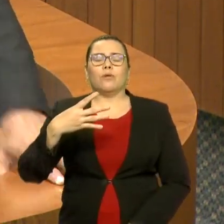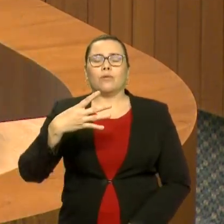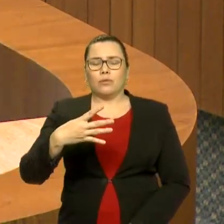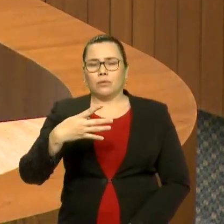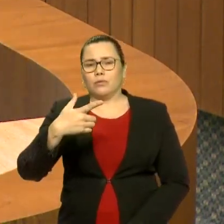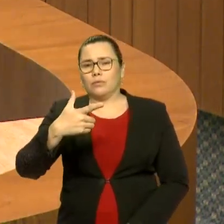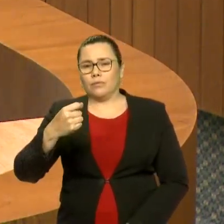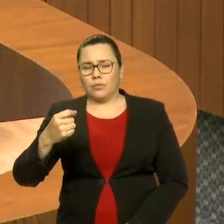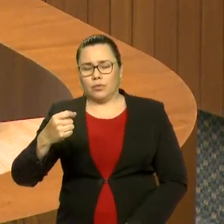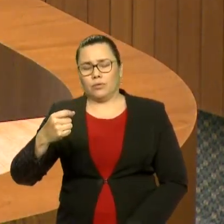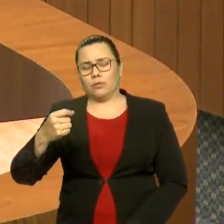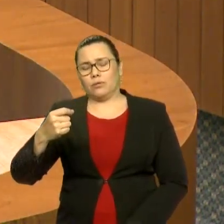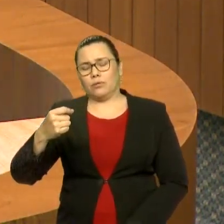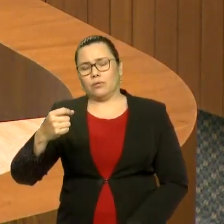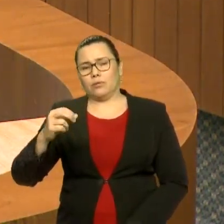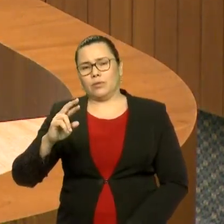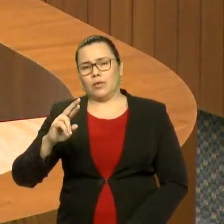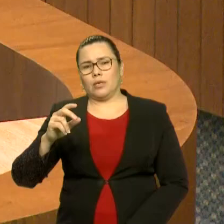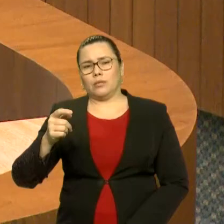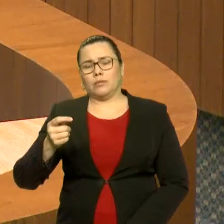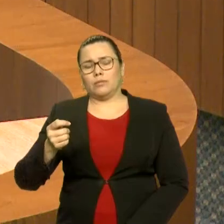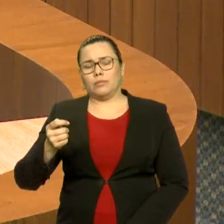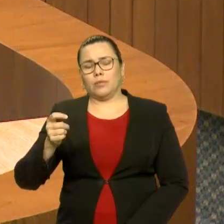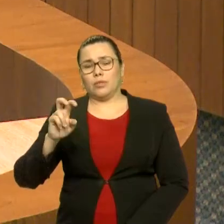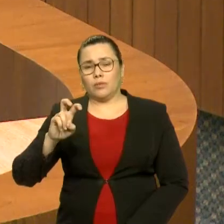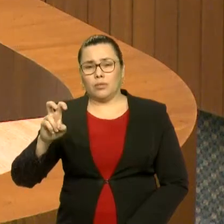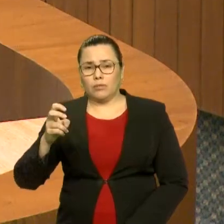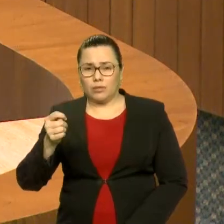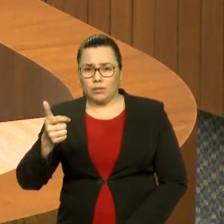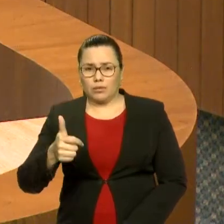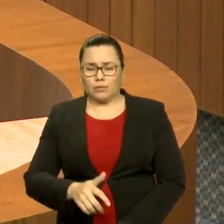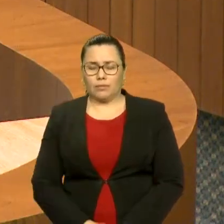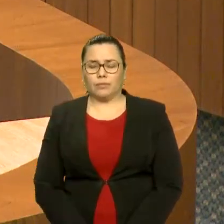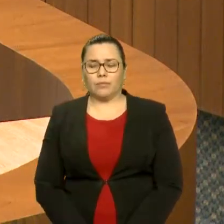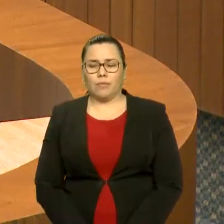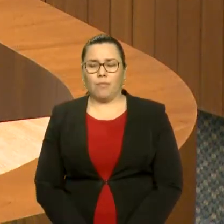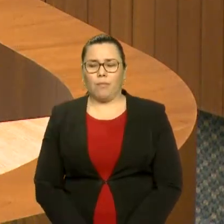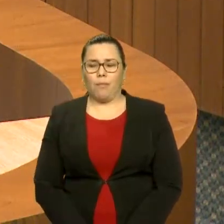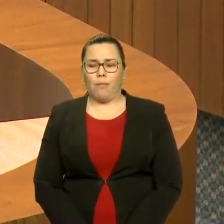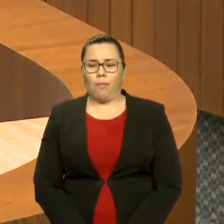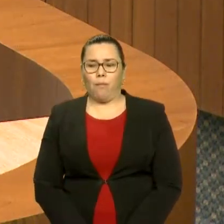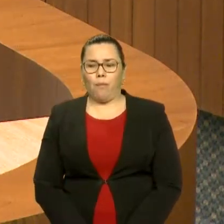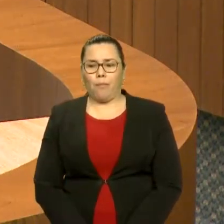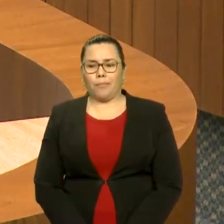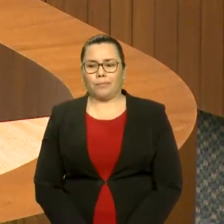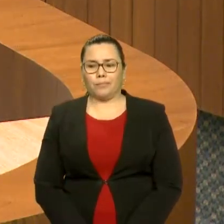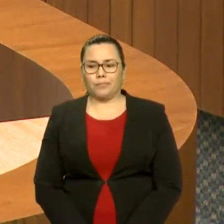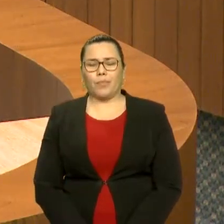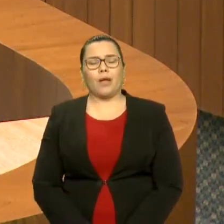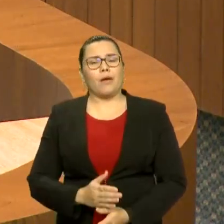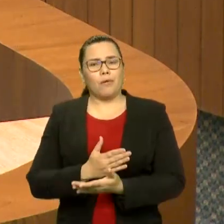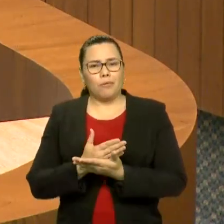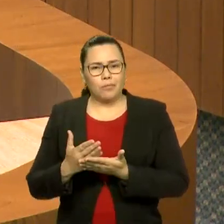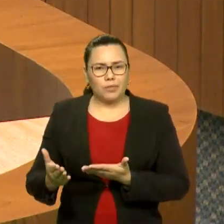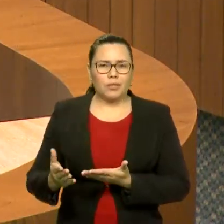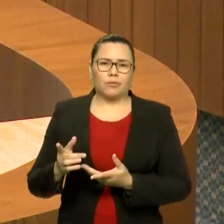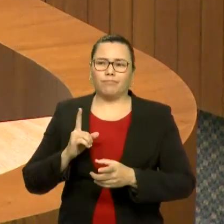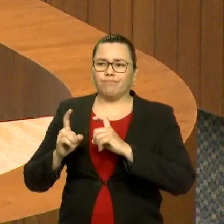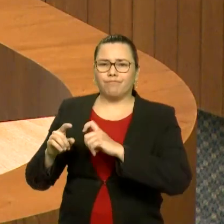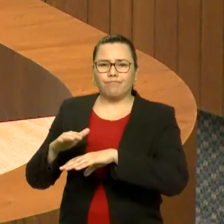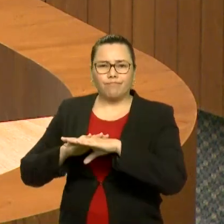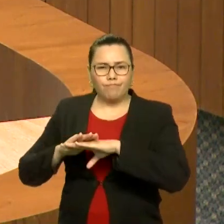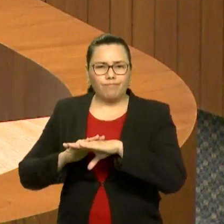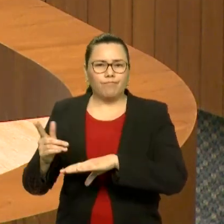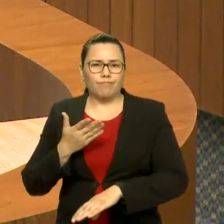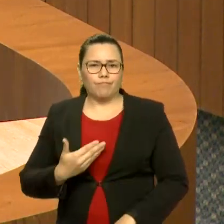R$ 4,55. E começaram a discussão, começaram os diálogos, começaram as deliberações com o governo do Estado nessas tratativas.